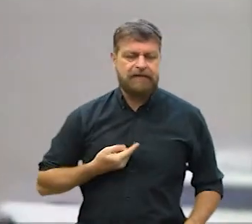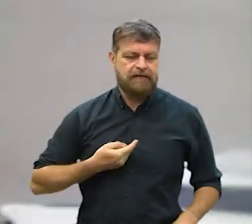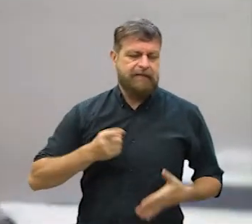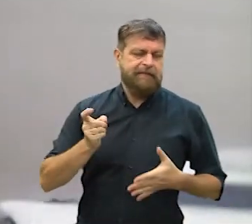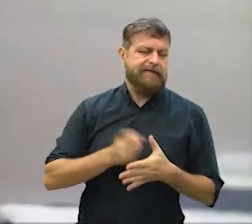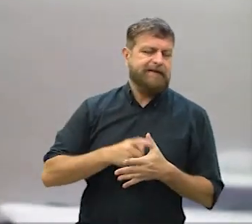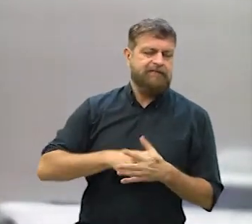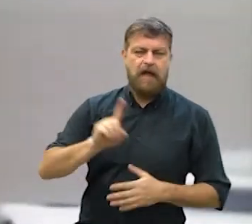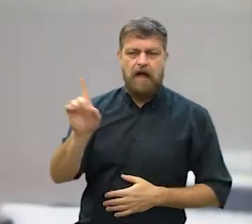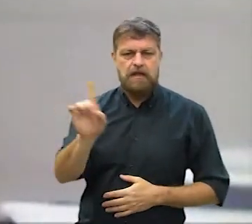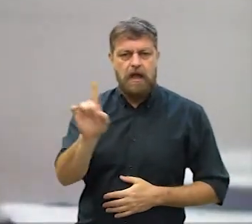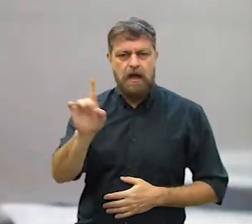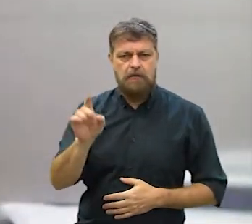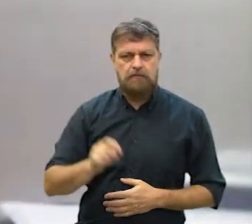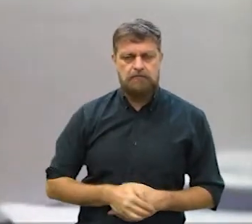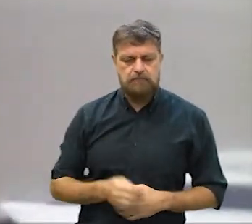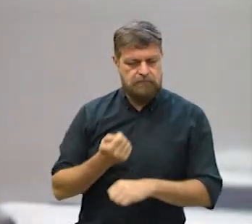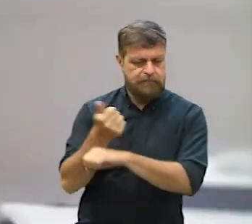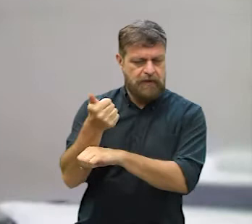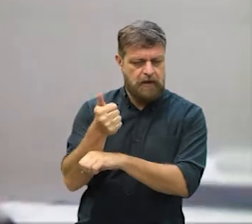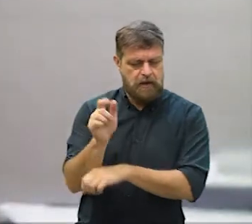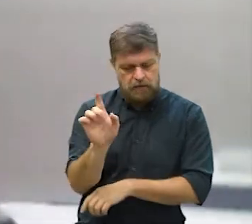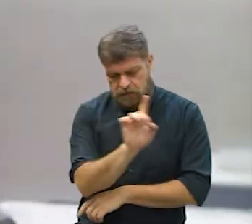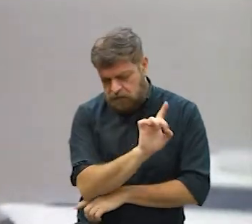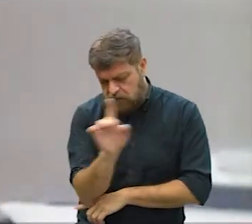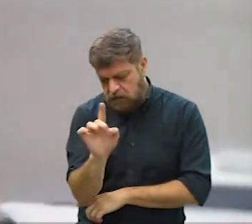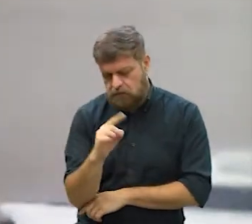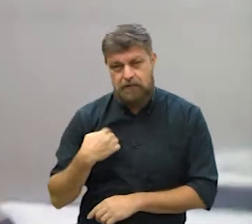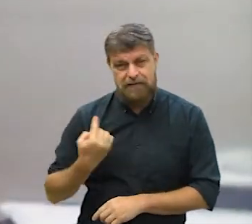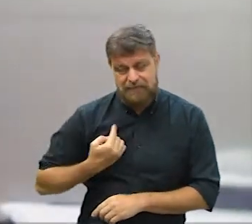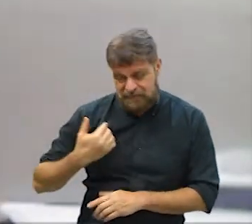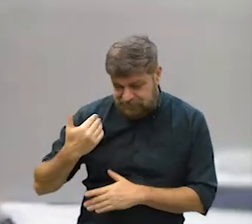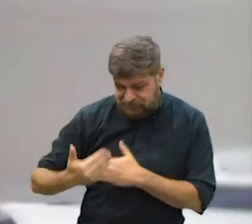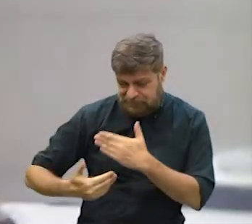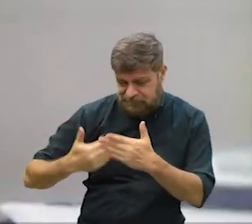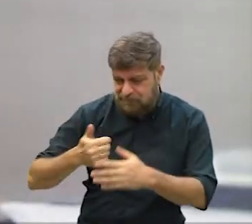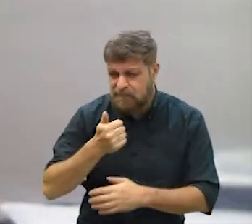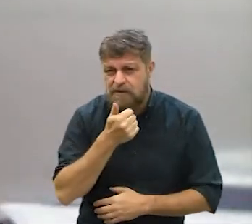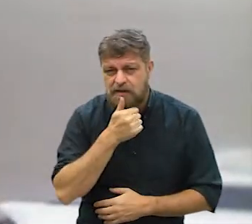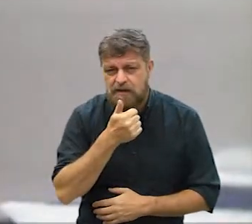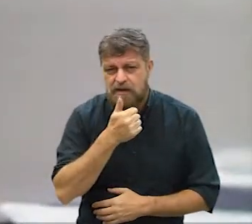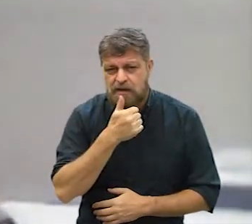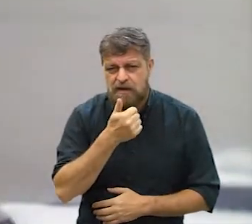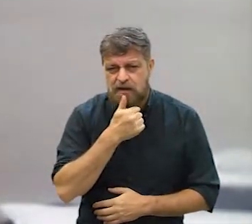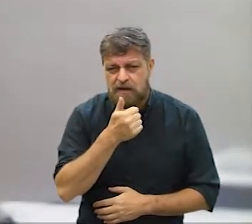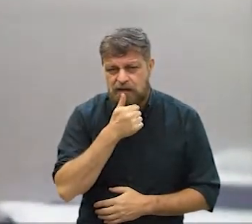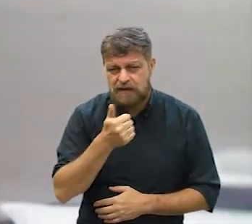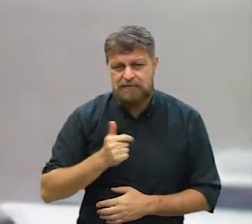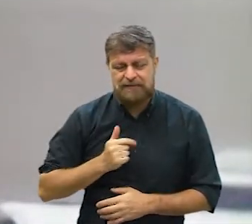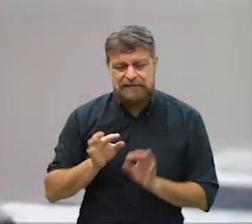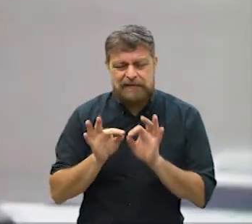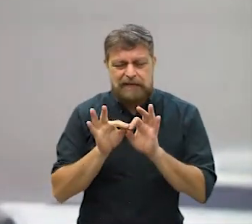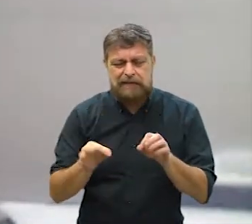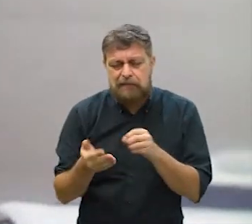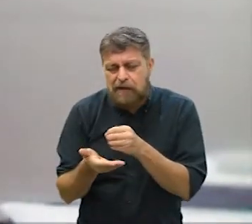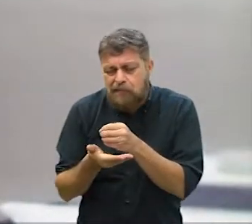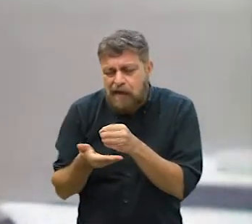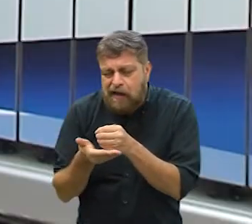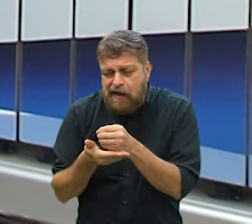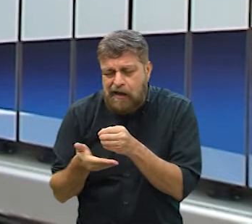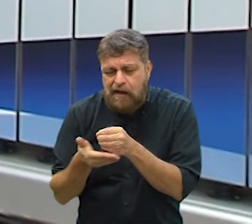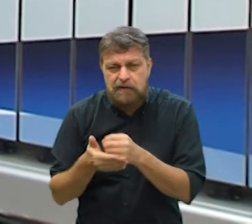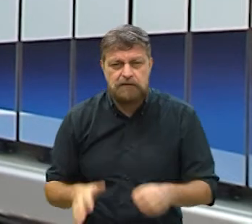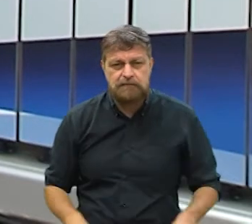calote em ninguém, né? Mas esse processo ainda é muito doméstico, muito